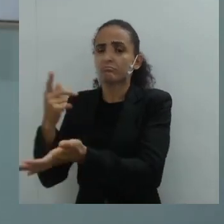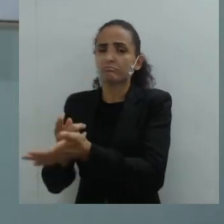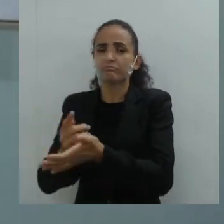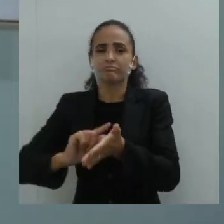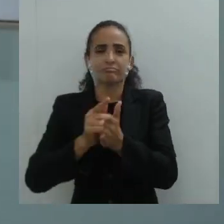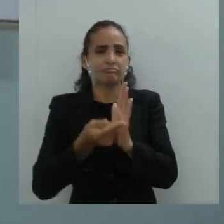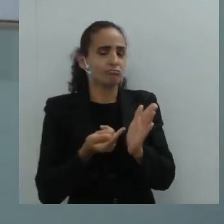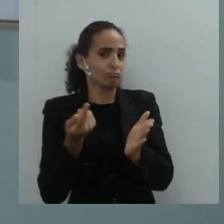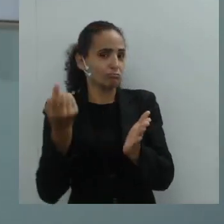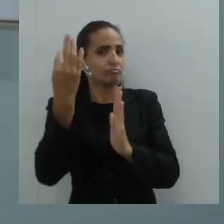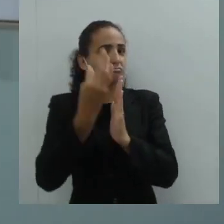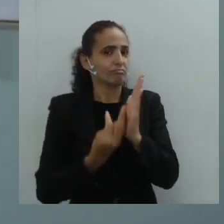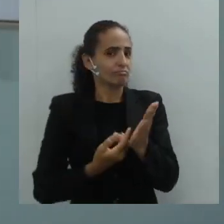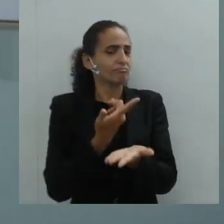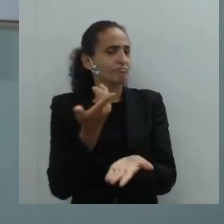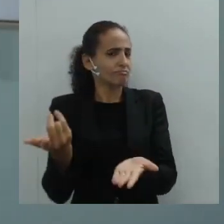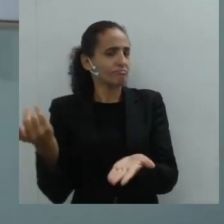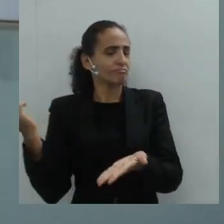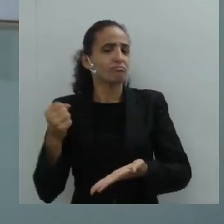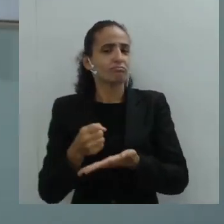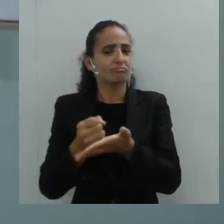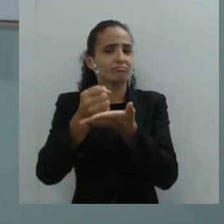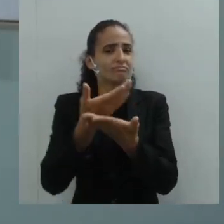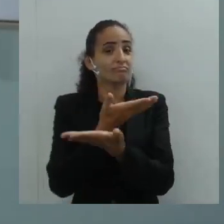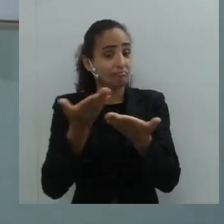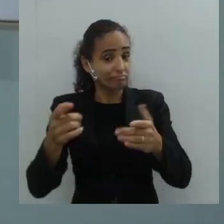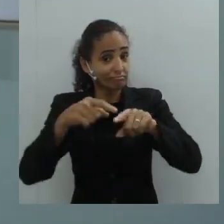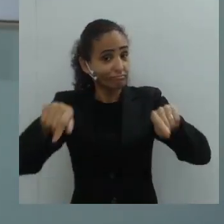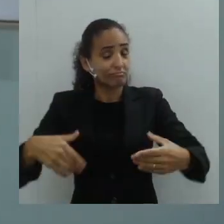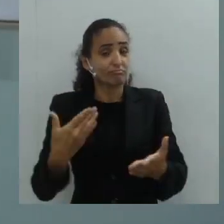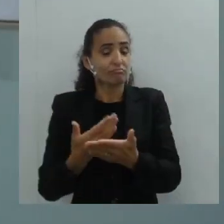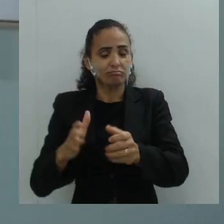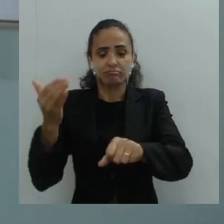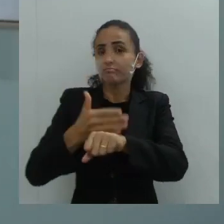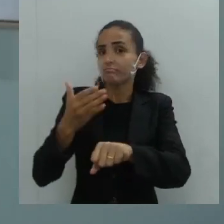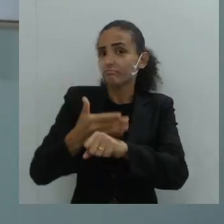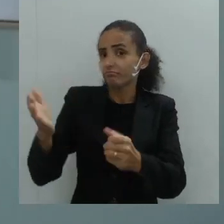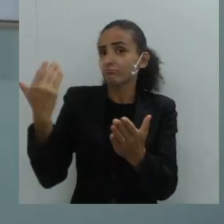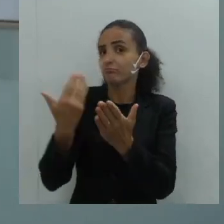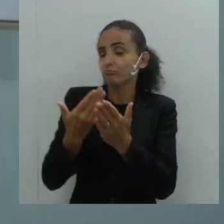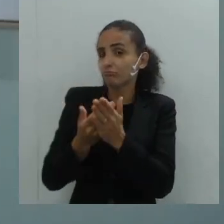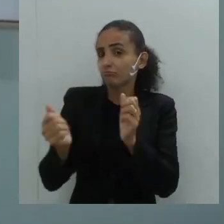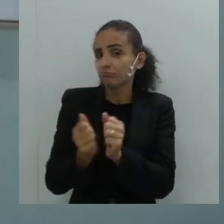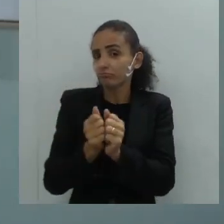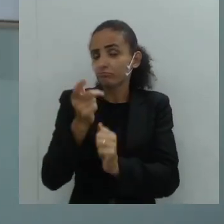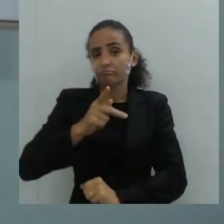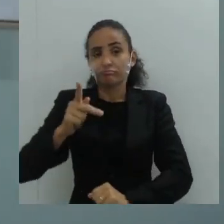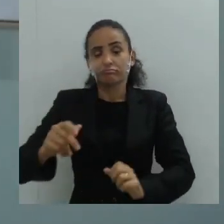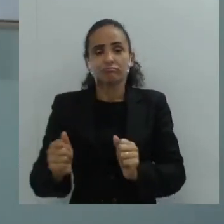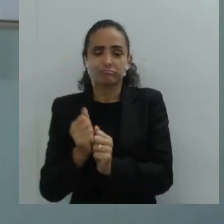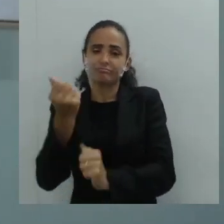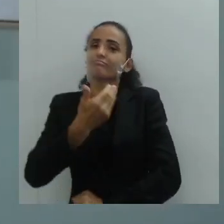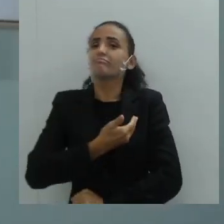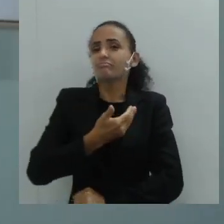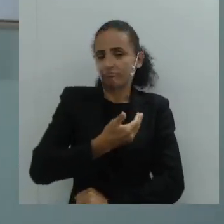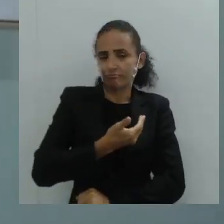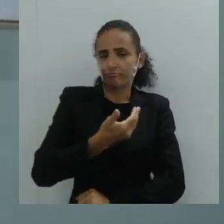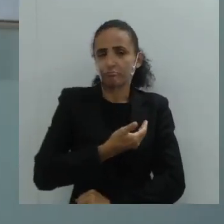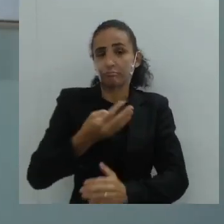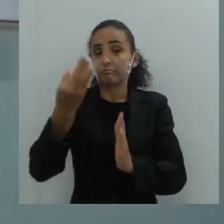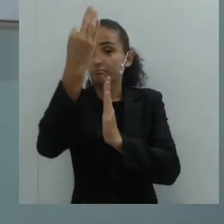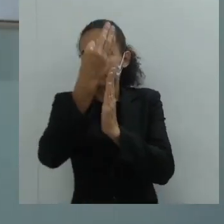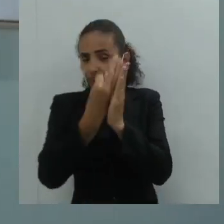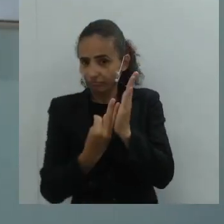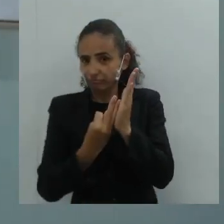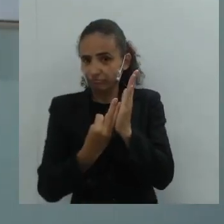gêneros textuais. Fica a dica. Então, em sala de aula, treine com seu professor, com seu coleguinha,